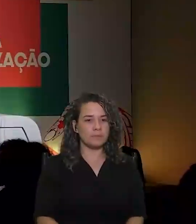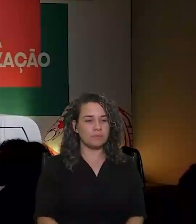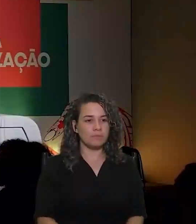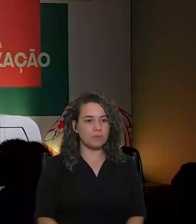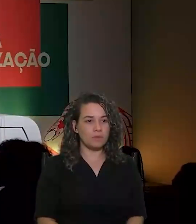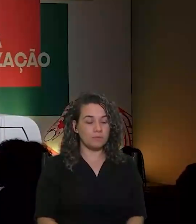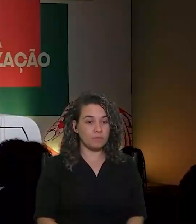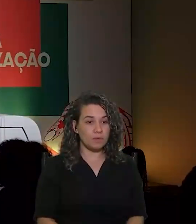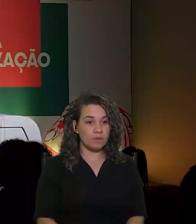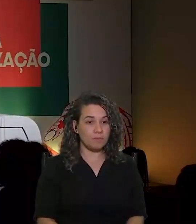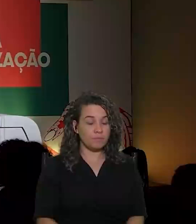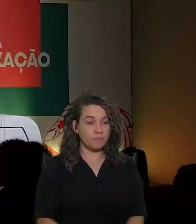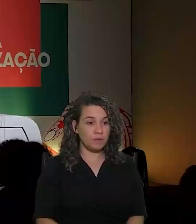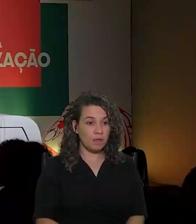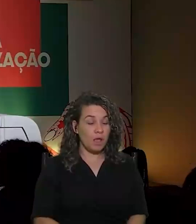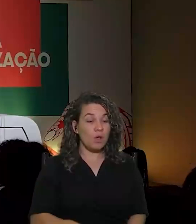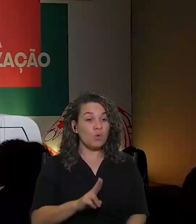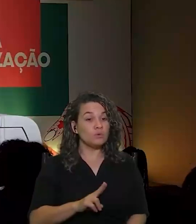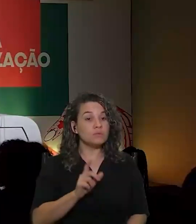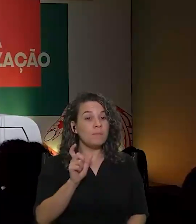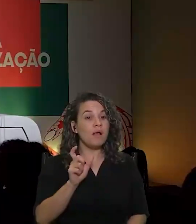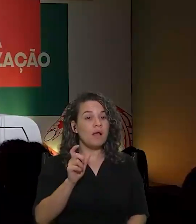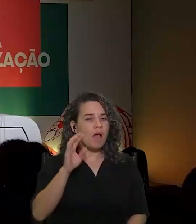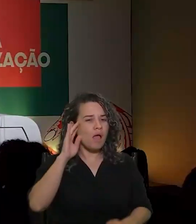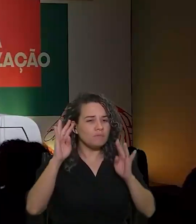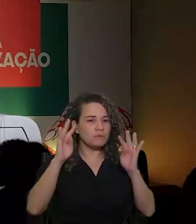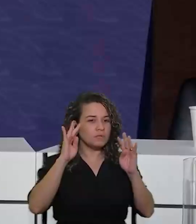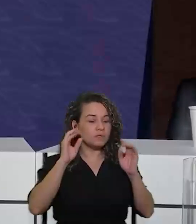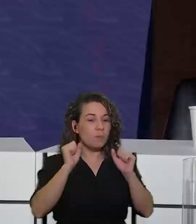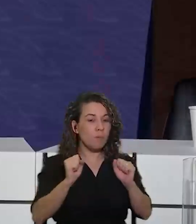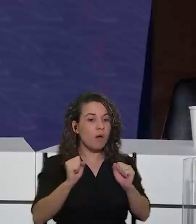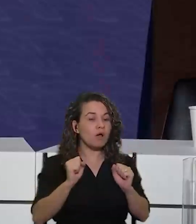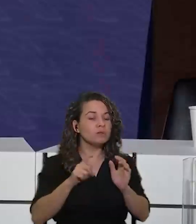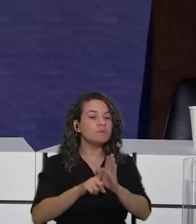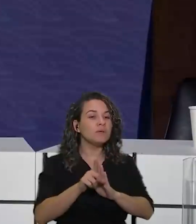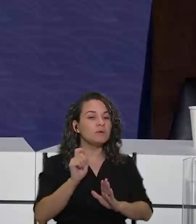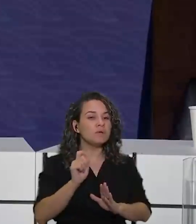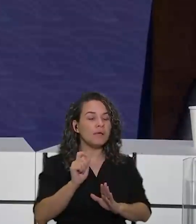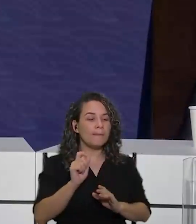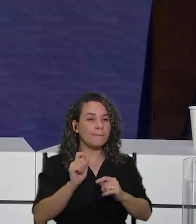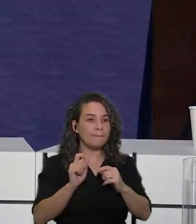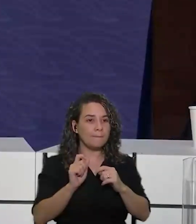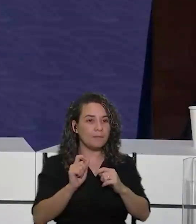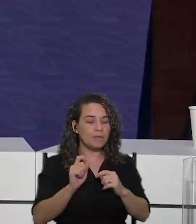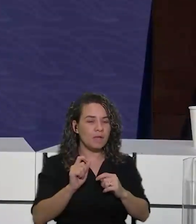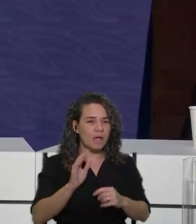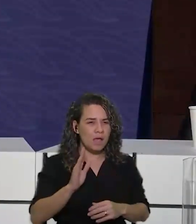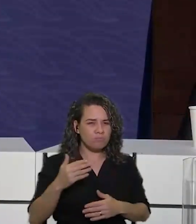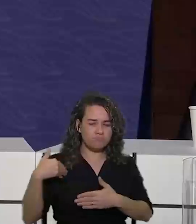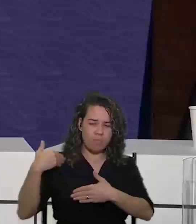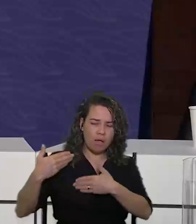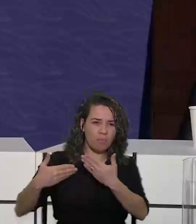Acho que, falando em reflexão, Sérgio, eu queria te perguntar, acho que a gente poderia falar um pouco sobre, passados esses anos